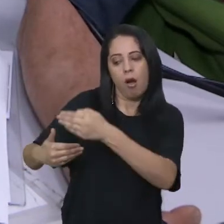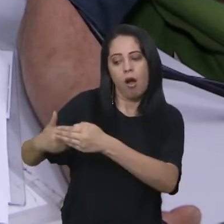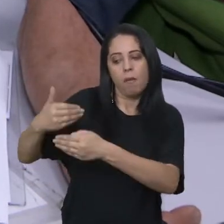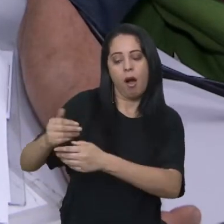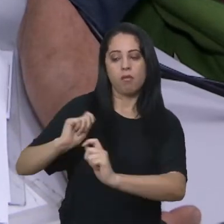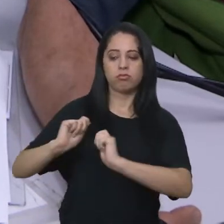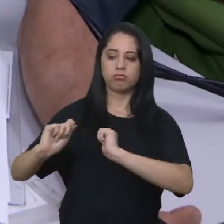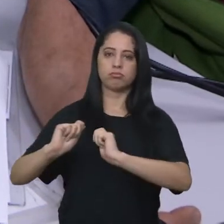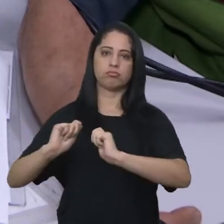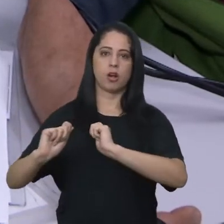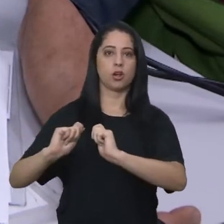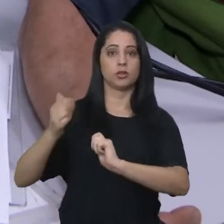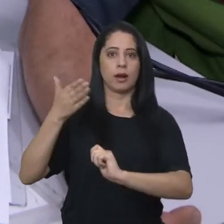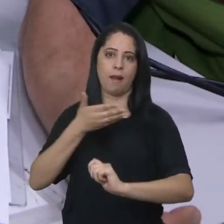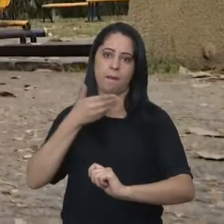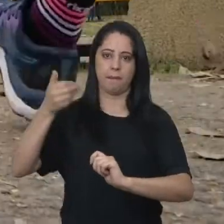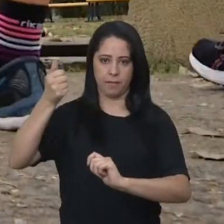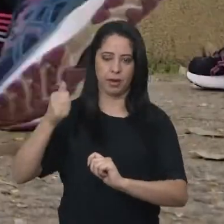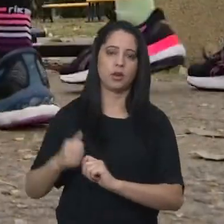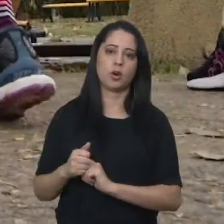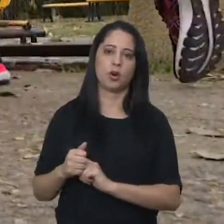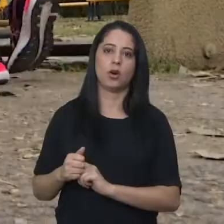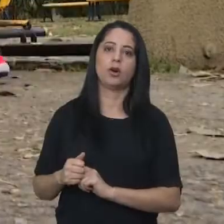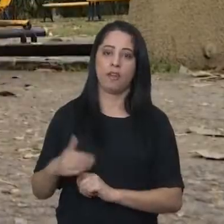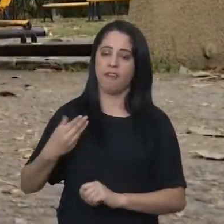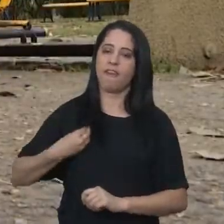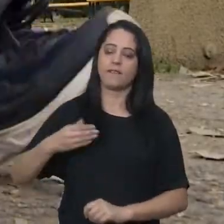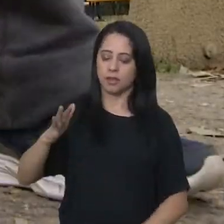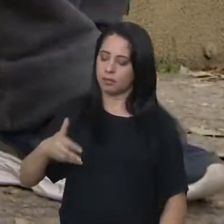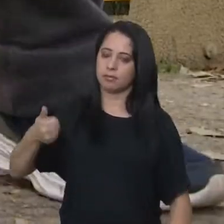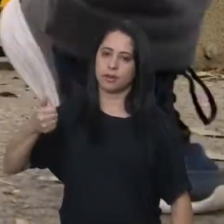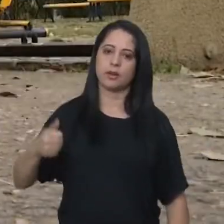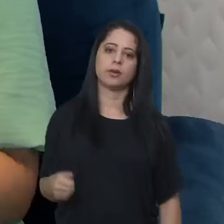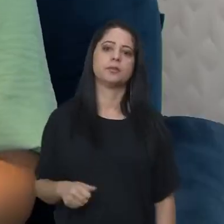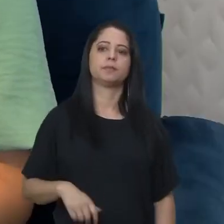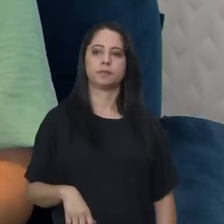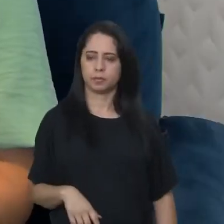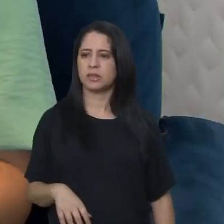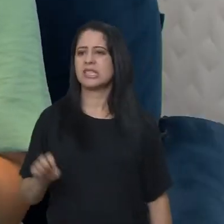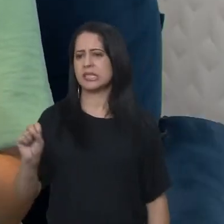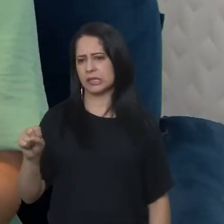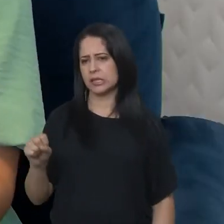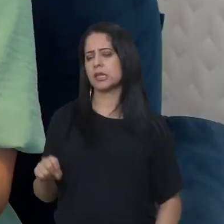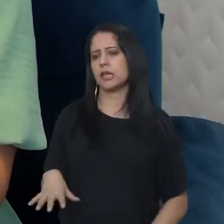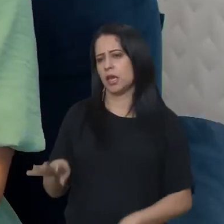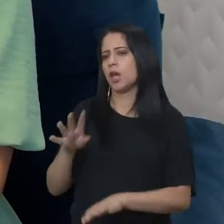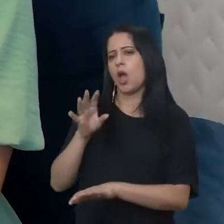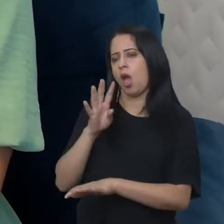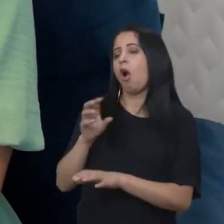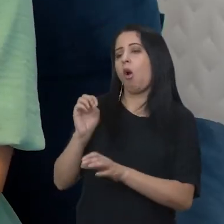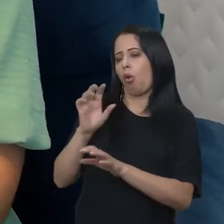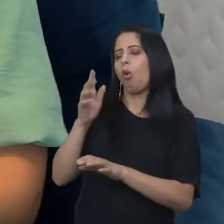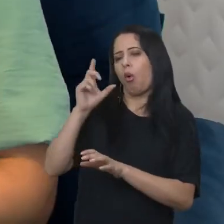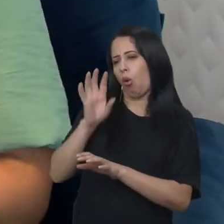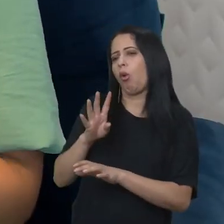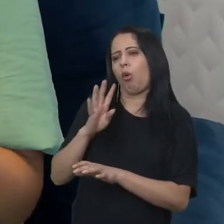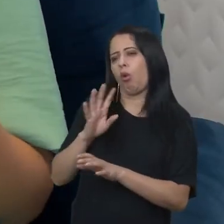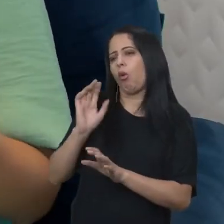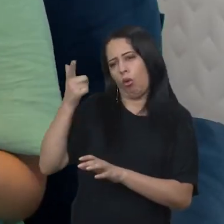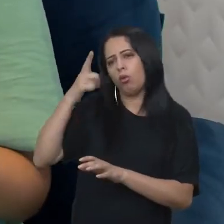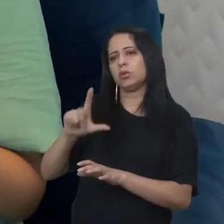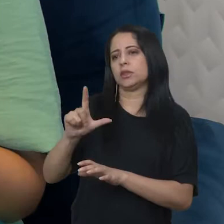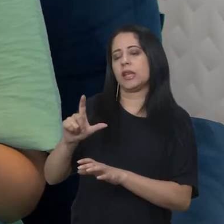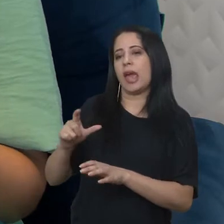que exista a gestão do sono excessivo, voltando a ter qualidade de vida. A gente consegue traçar com esses pacientes